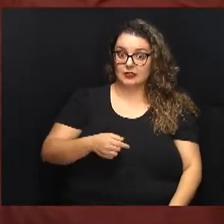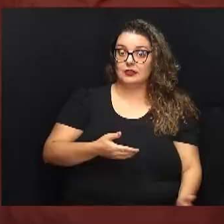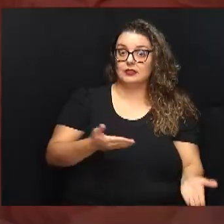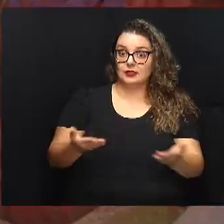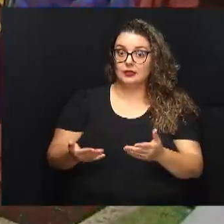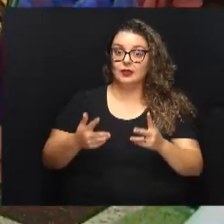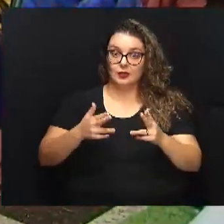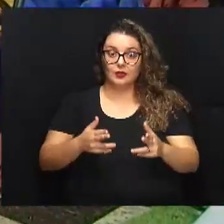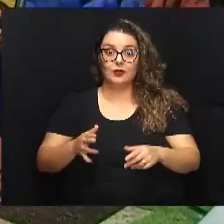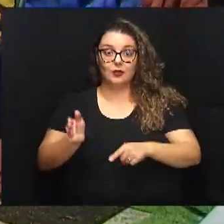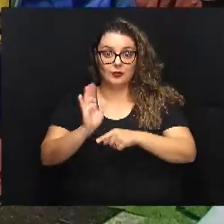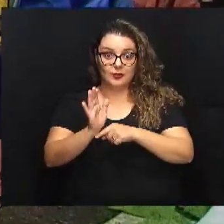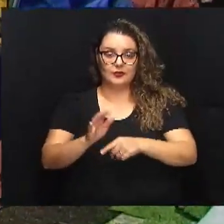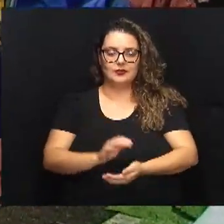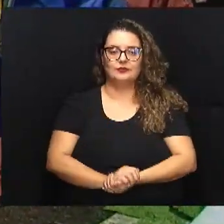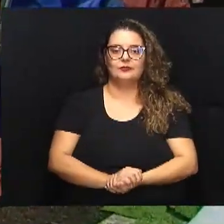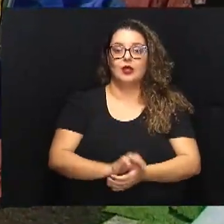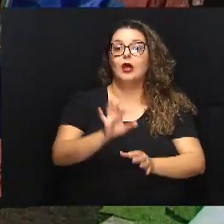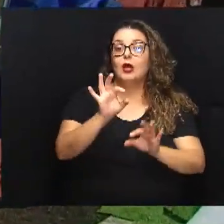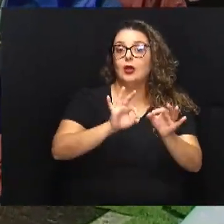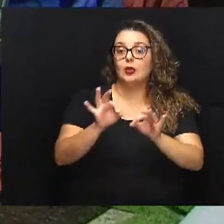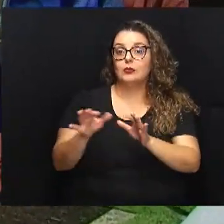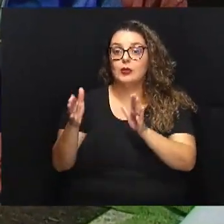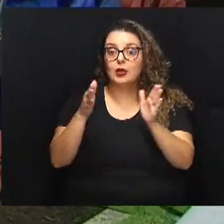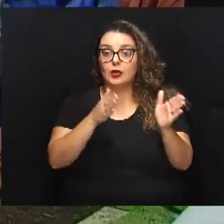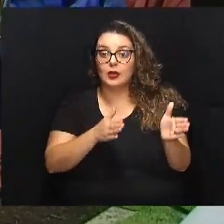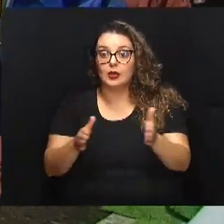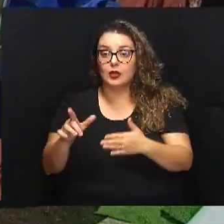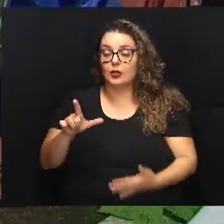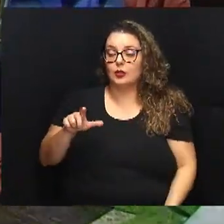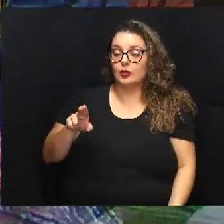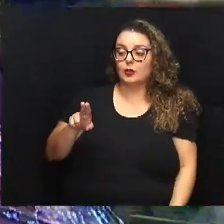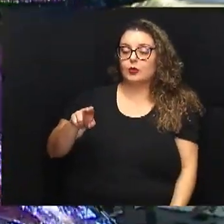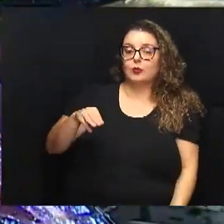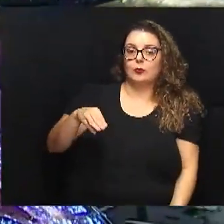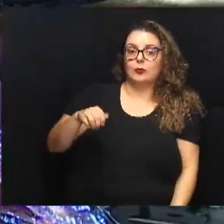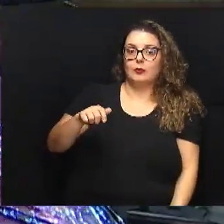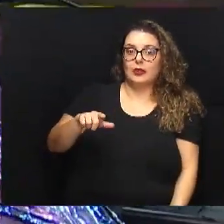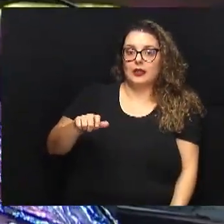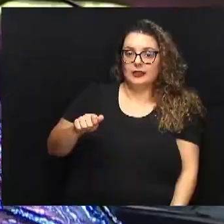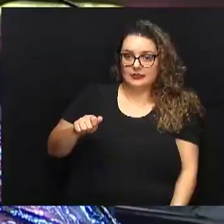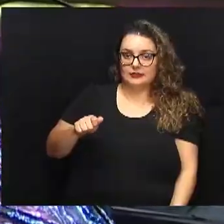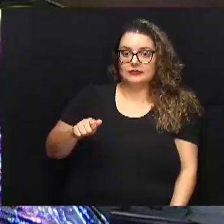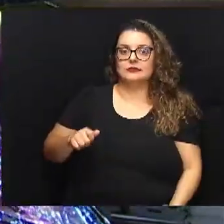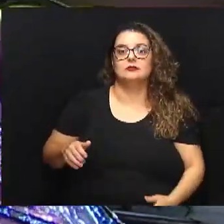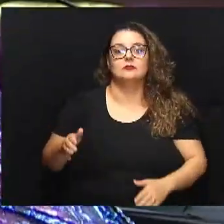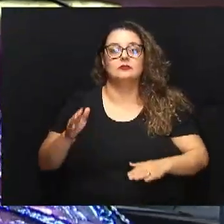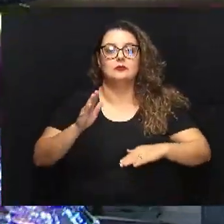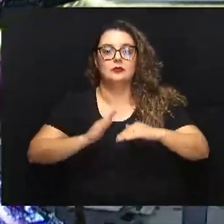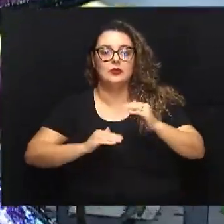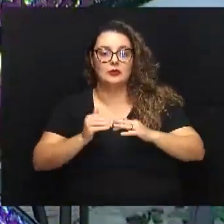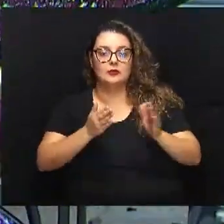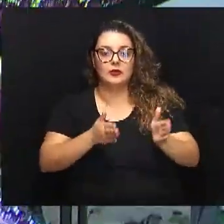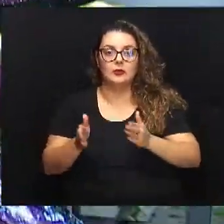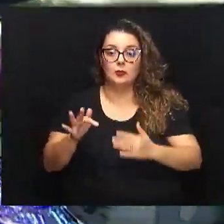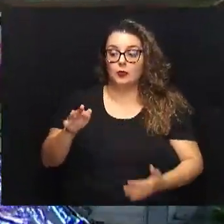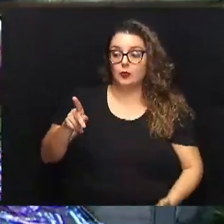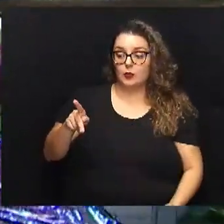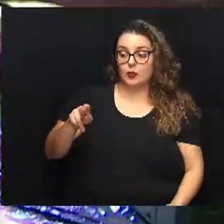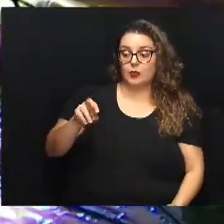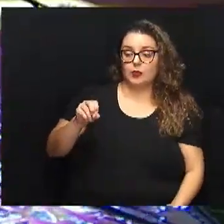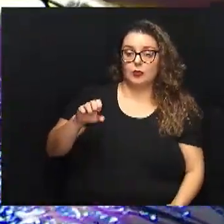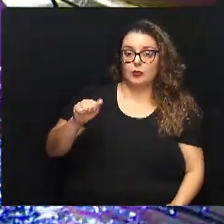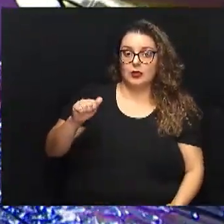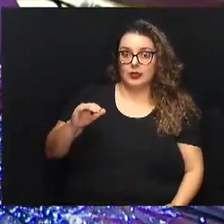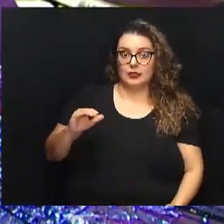quanto agora no filme. O projeto é uma produção da Lumax Produtora, realizado por meio do PROAC